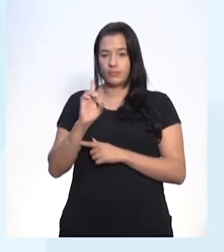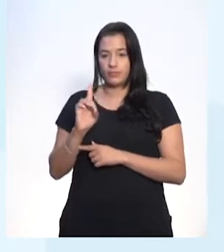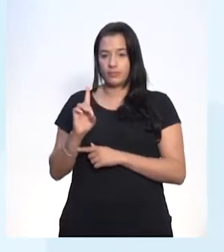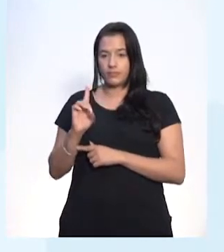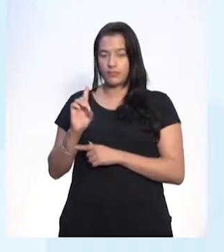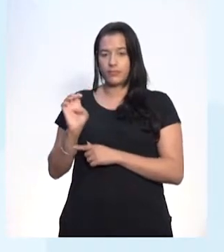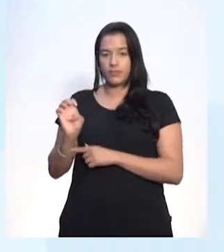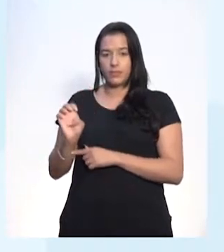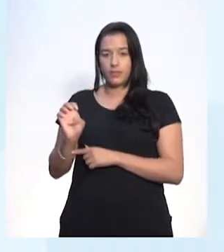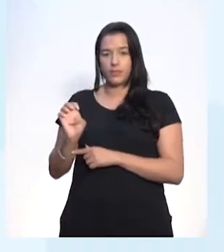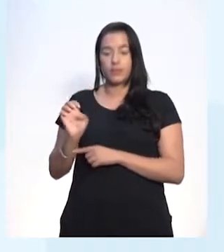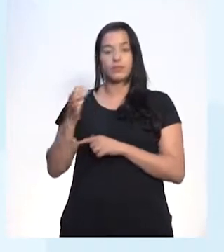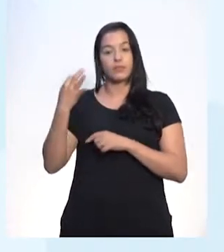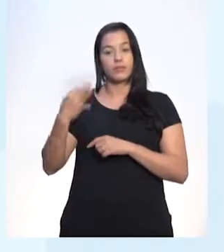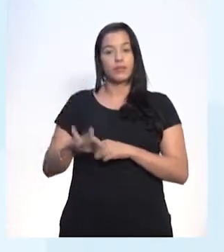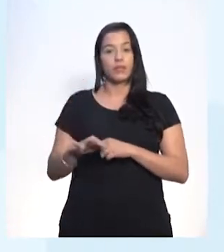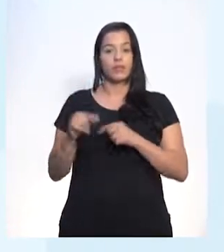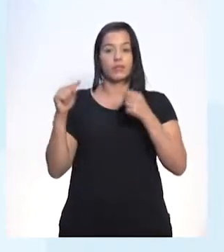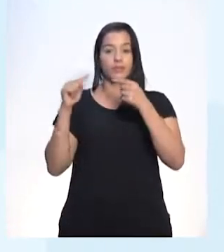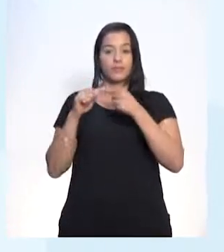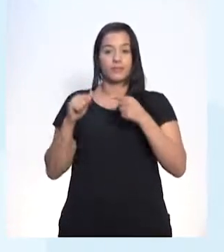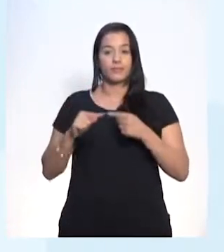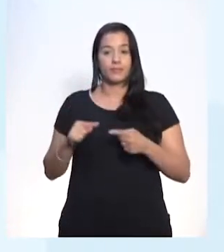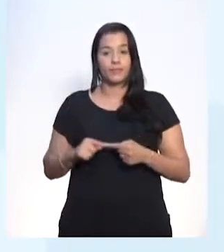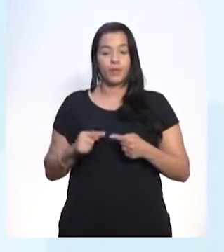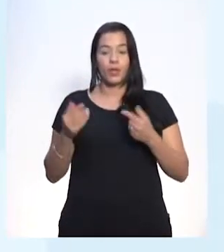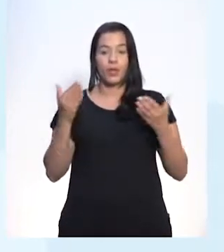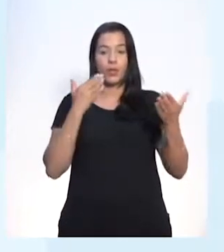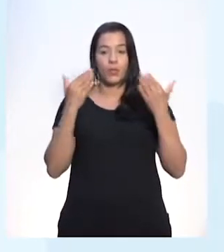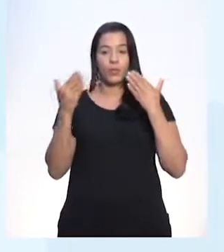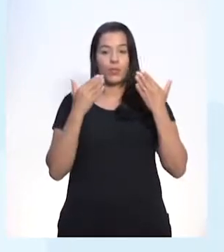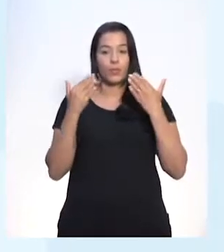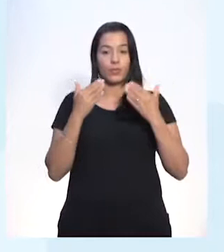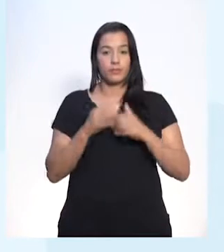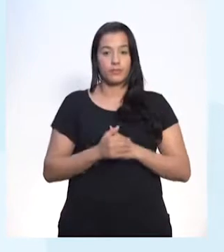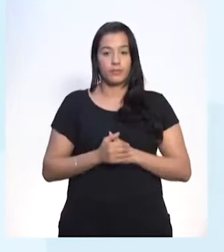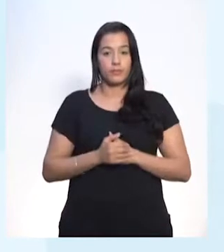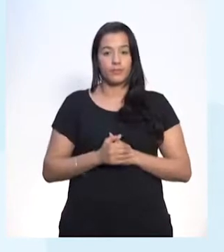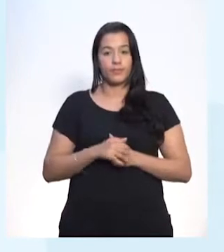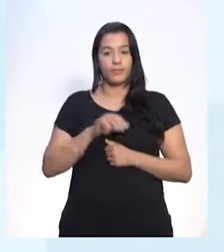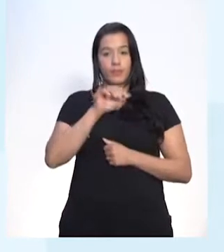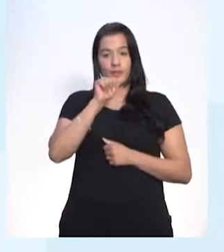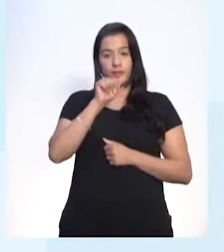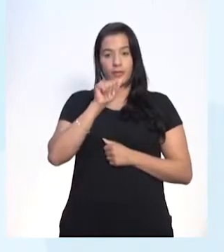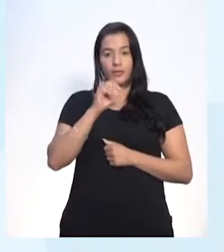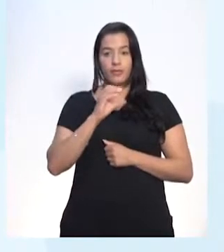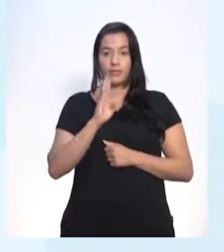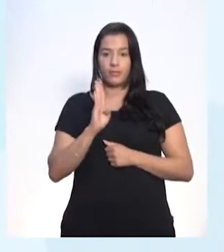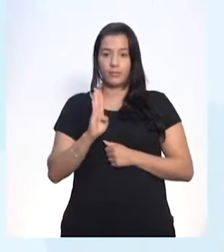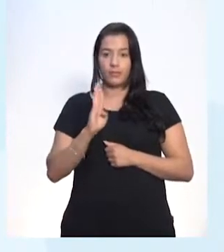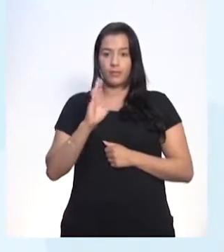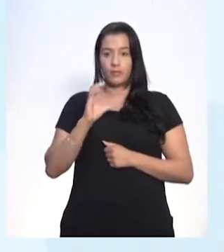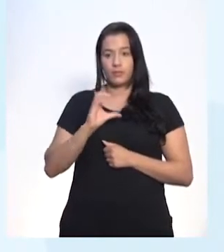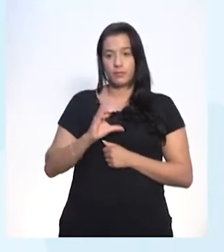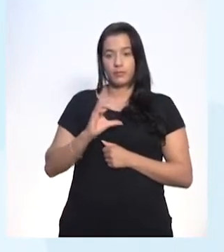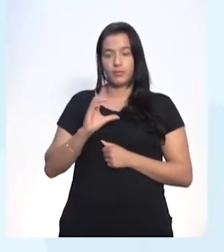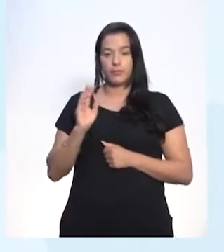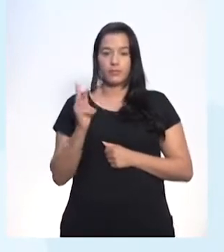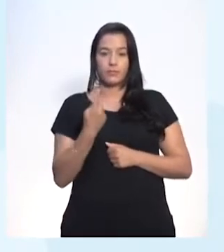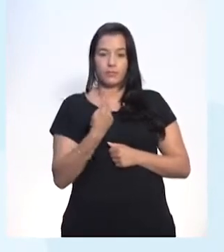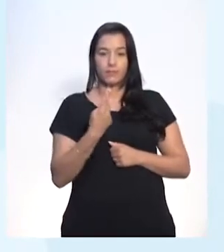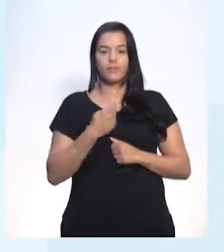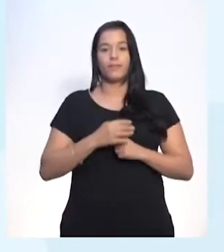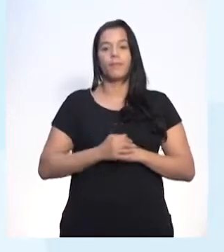apresenta a relação estabelecida entre as medidas de A, B, C e